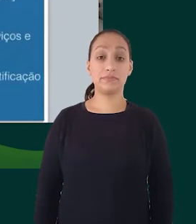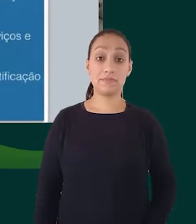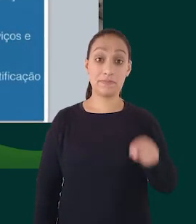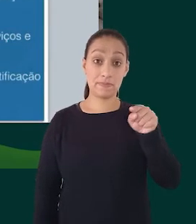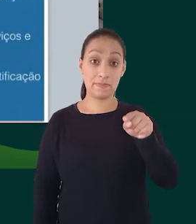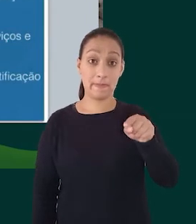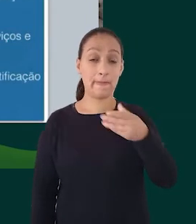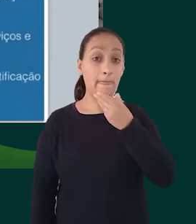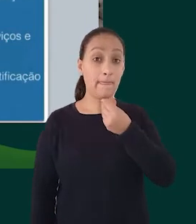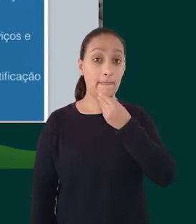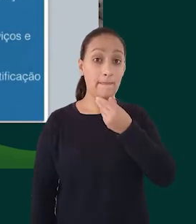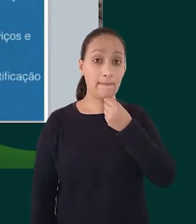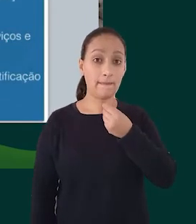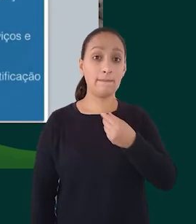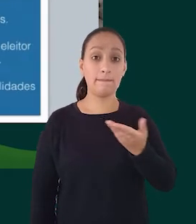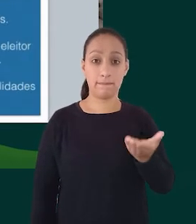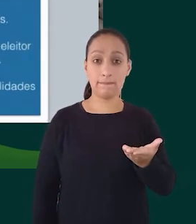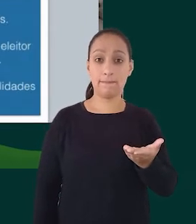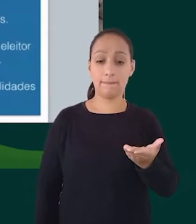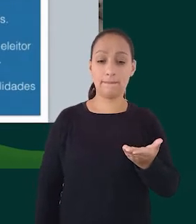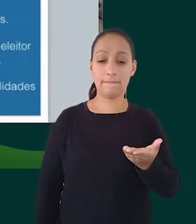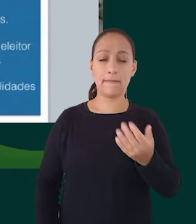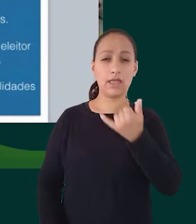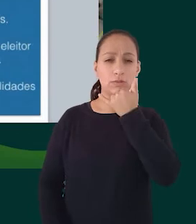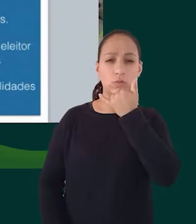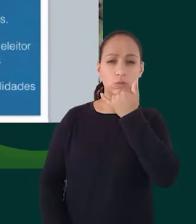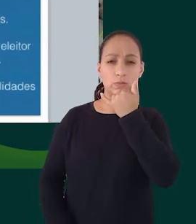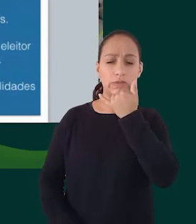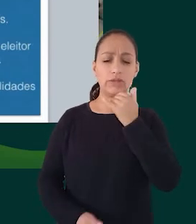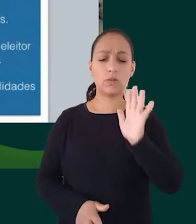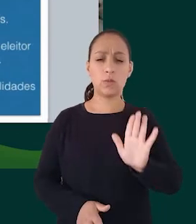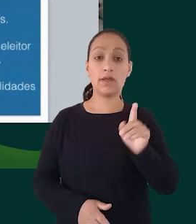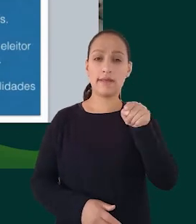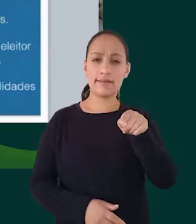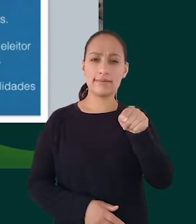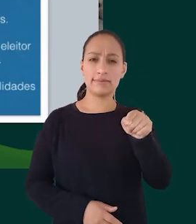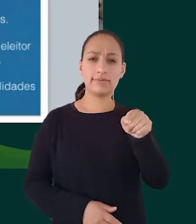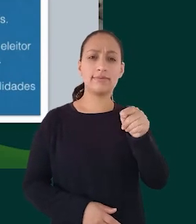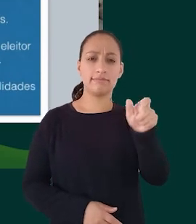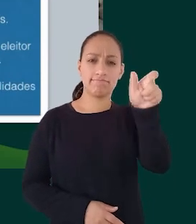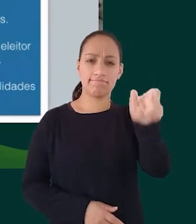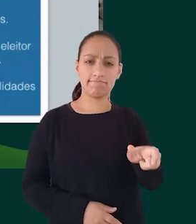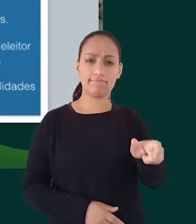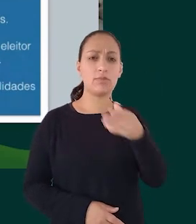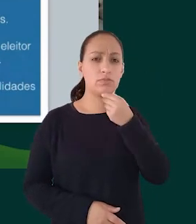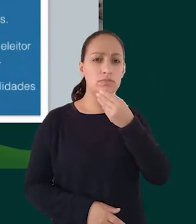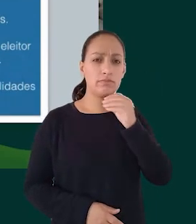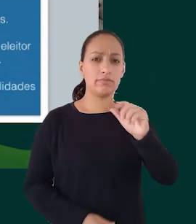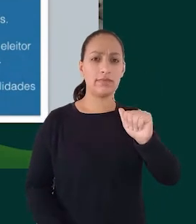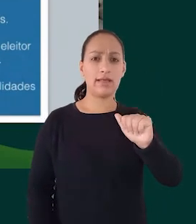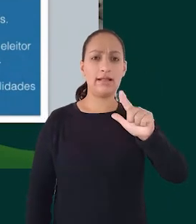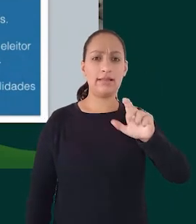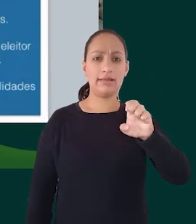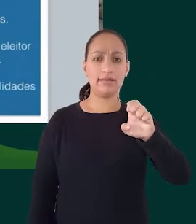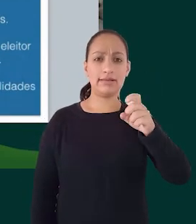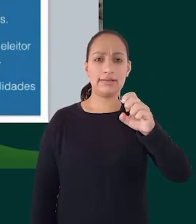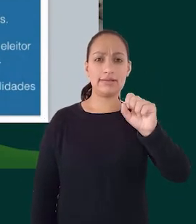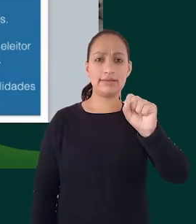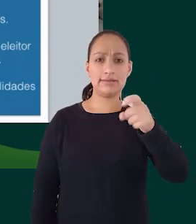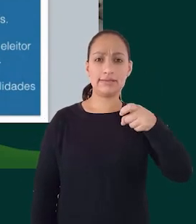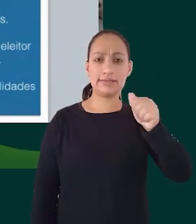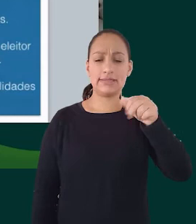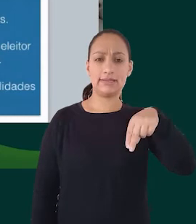Esse cara aqui, ó. Deixa eu. Ah, perdão, tá aqui. Esse cara aqui, ó, o Alexander Cogan, que é um